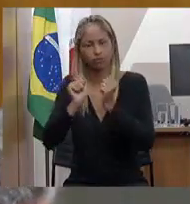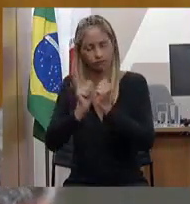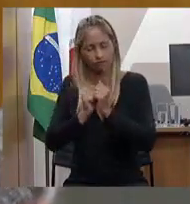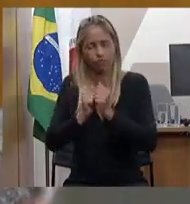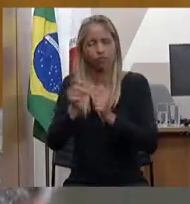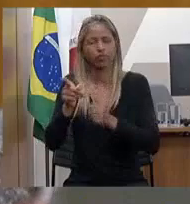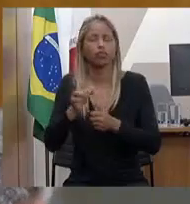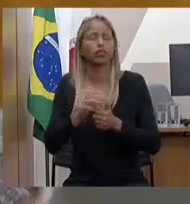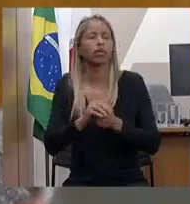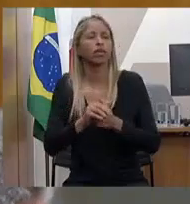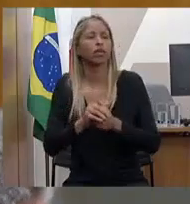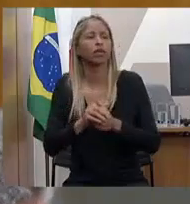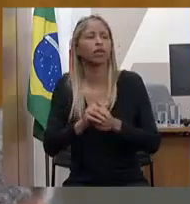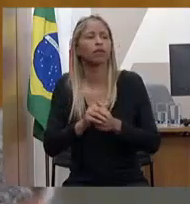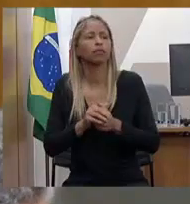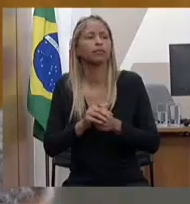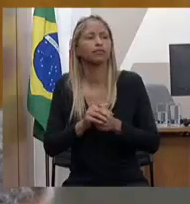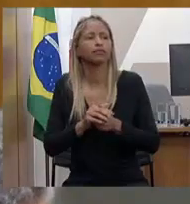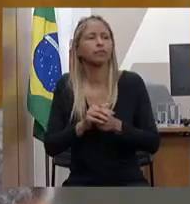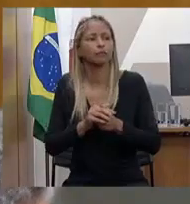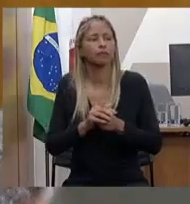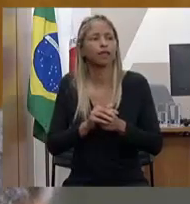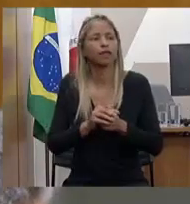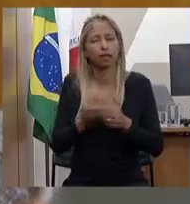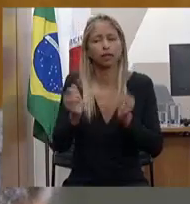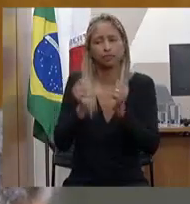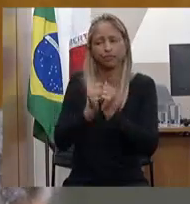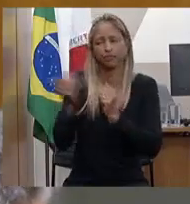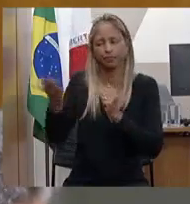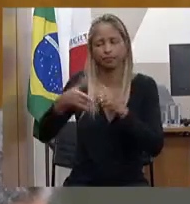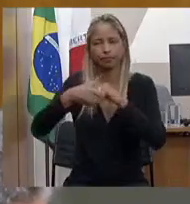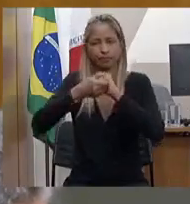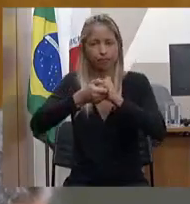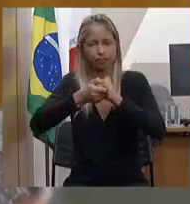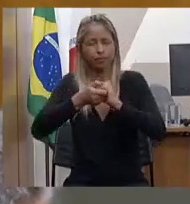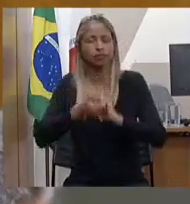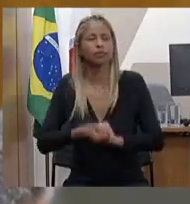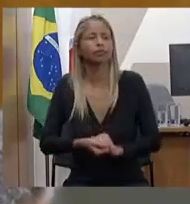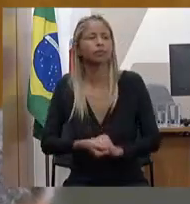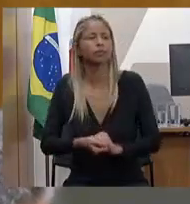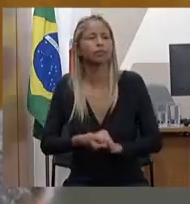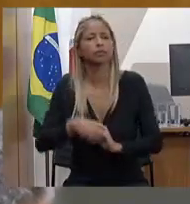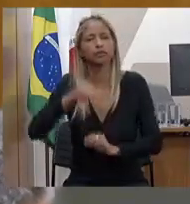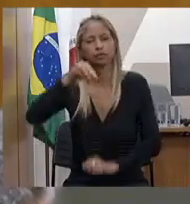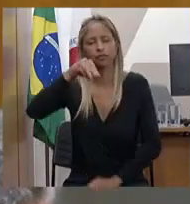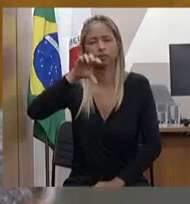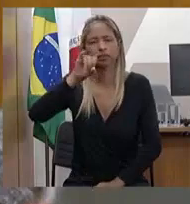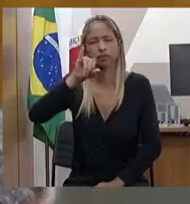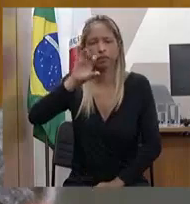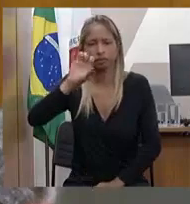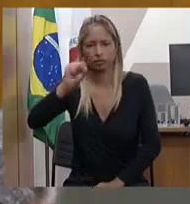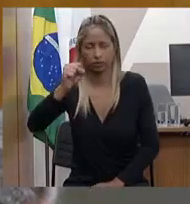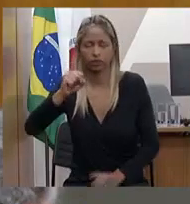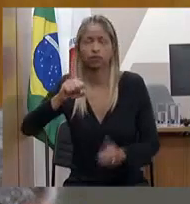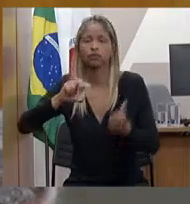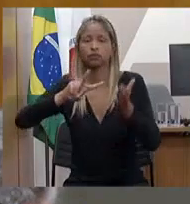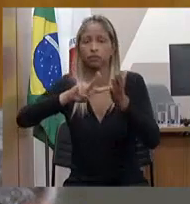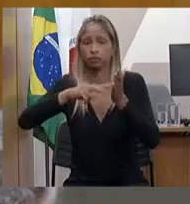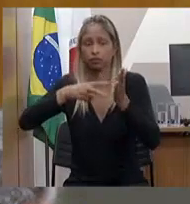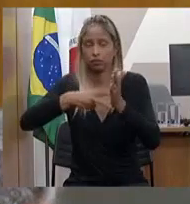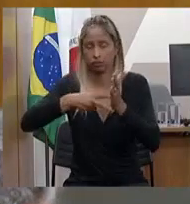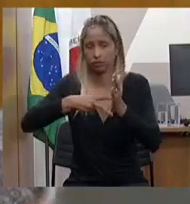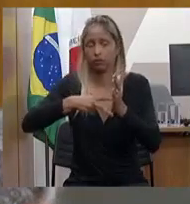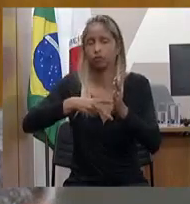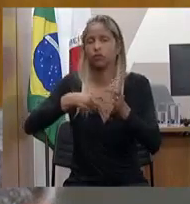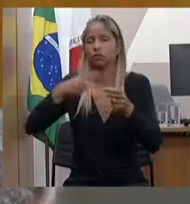muito tempo e todos os companheiros também em nome do Betão eu cumprimento toda a mesa Eu sou Moisés sou do Sindicato dos empregado come as laje Juiz de